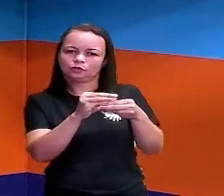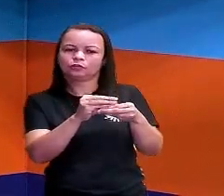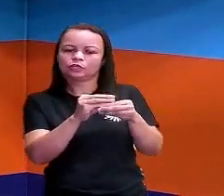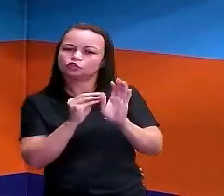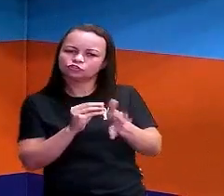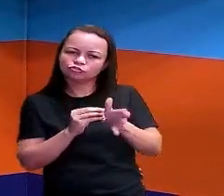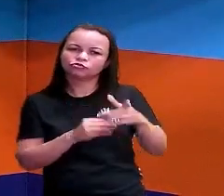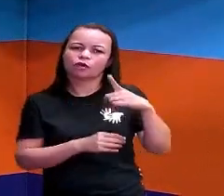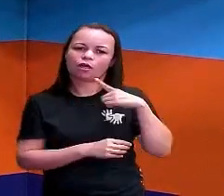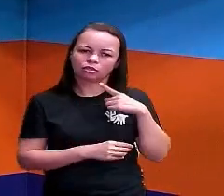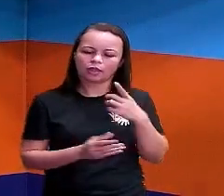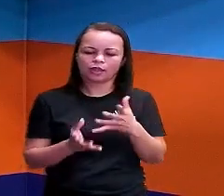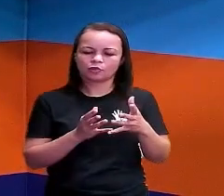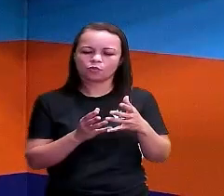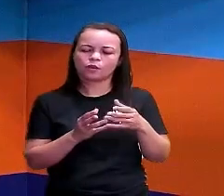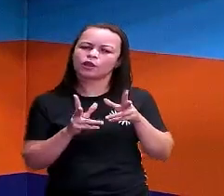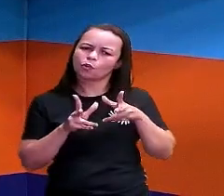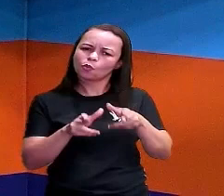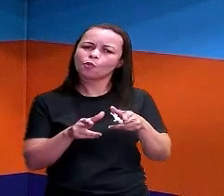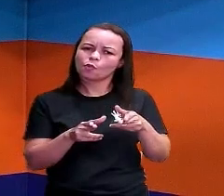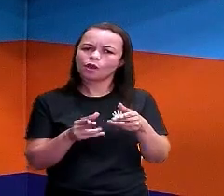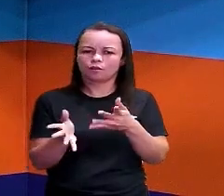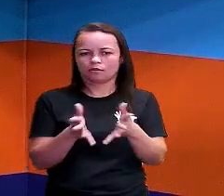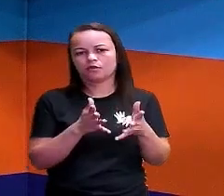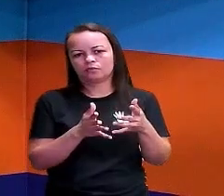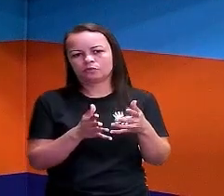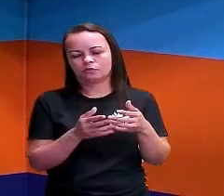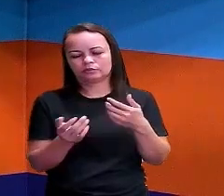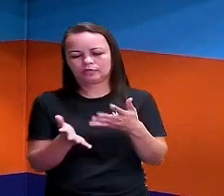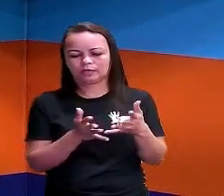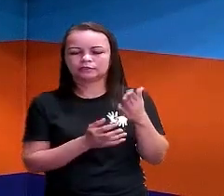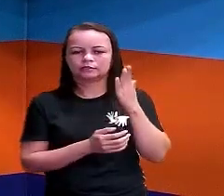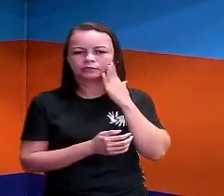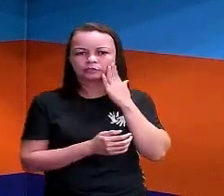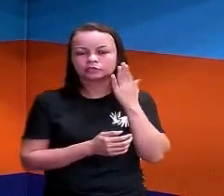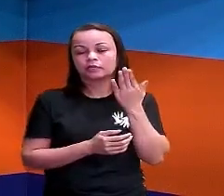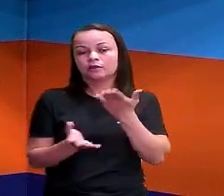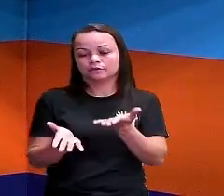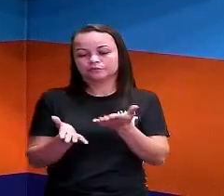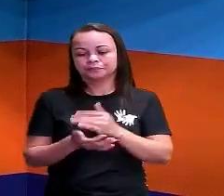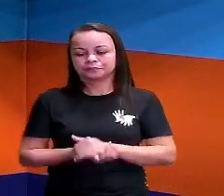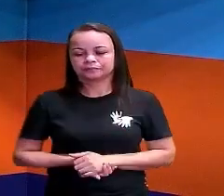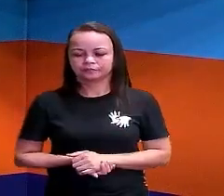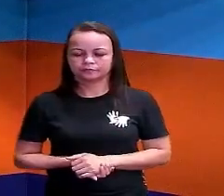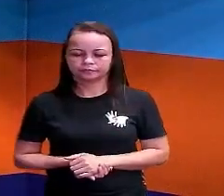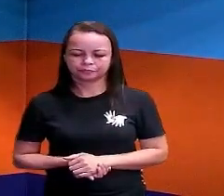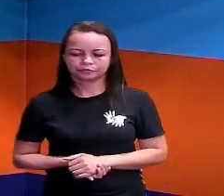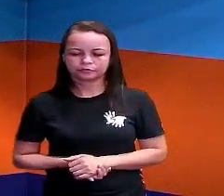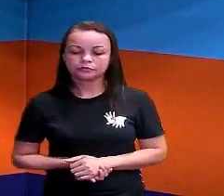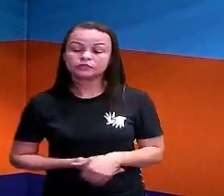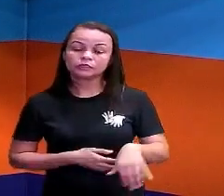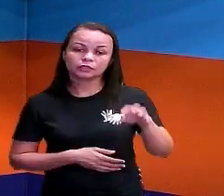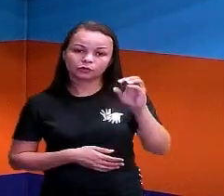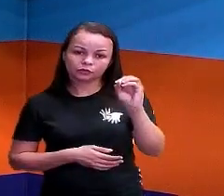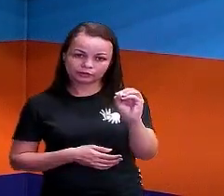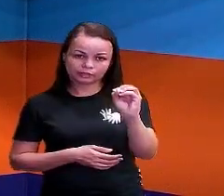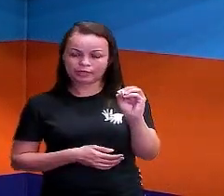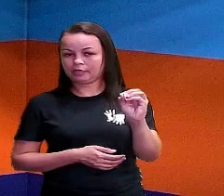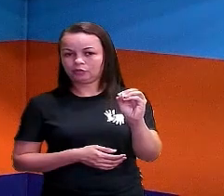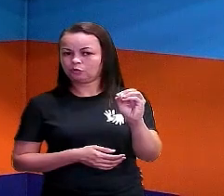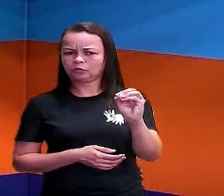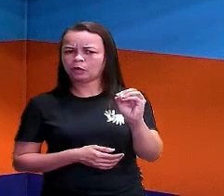uma determinada quantidade, vai permanecer aquela quantidade que eu tinha antes. Deu para entender? Então, sendo assim, o zero